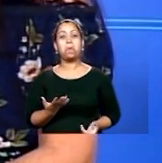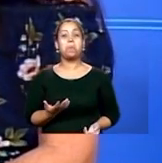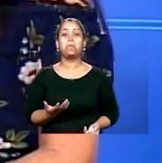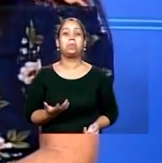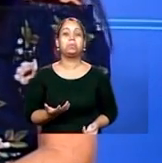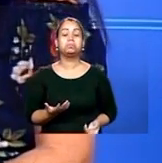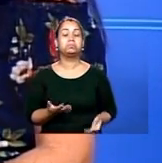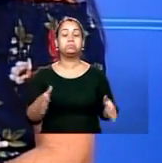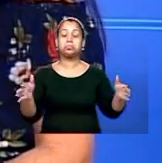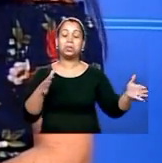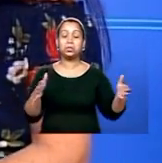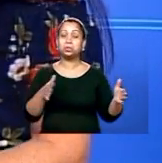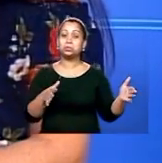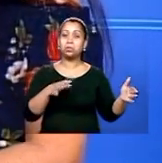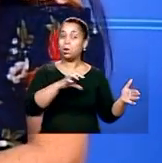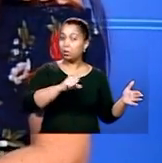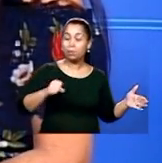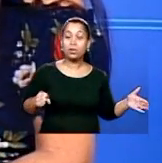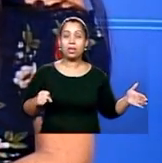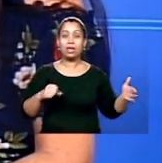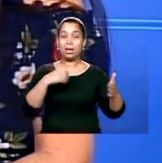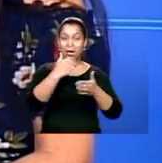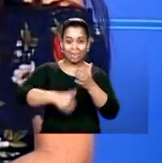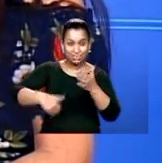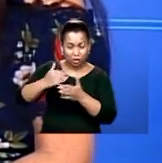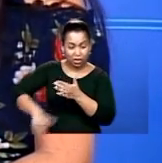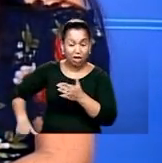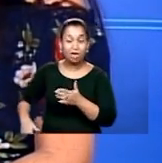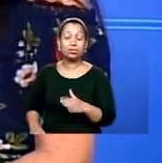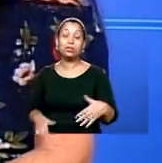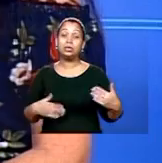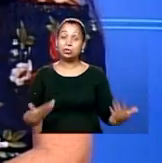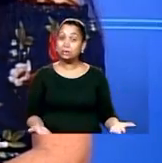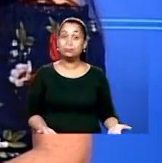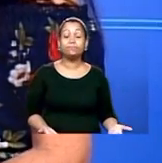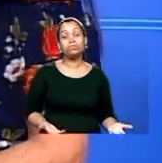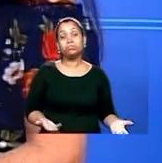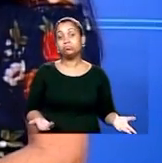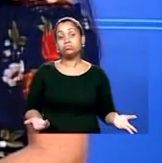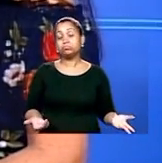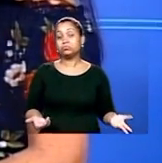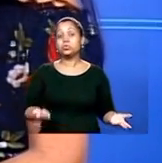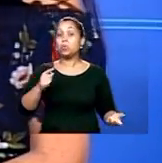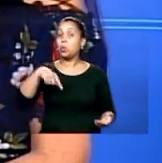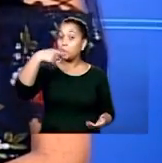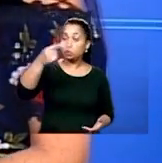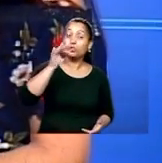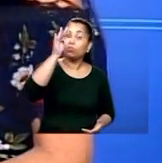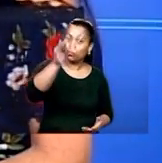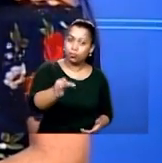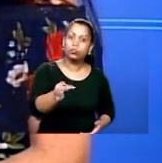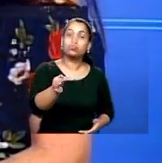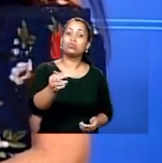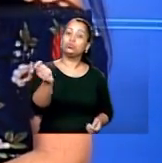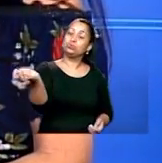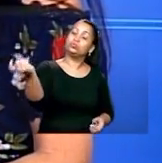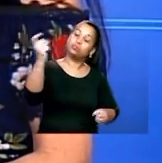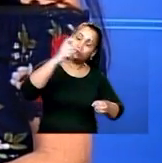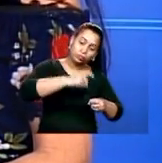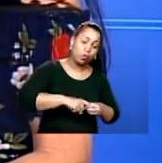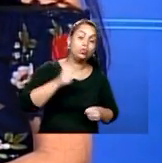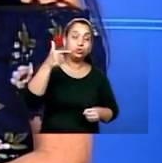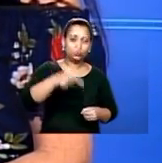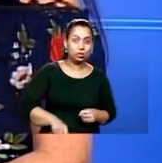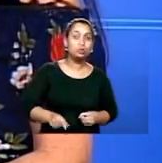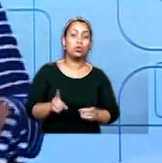de pegar durante um período grande, ela é retirada da lista e nada impede que num outro momento, num segundo momento, ela volte